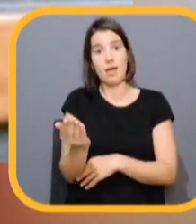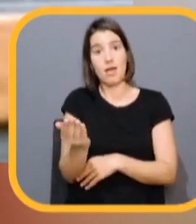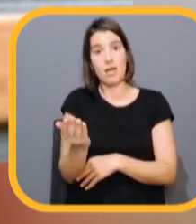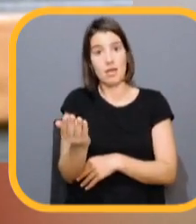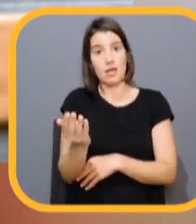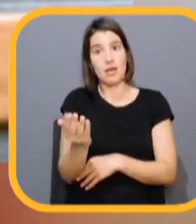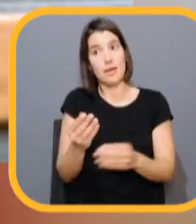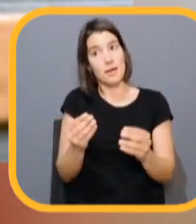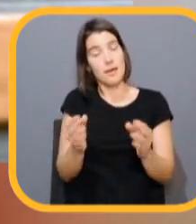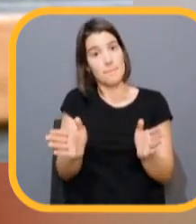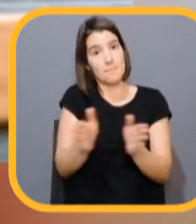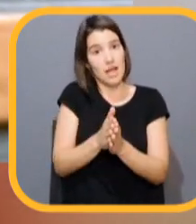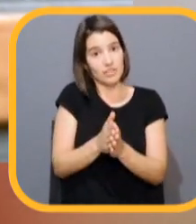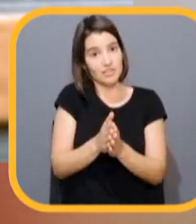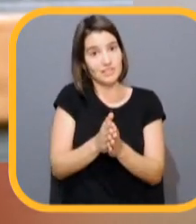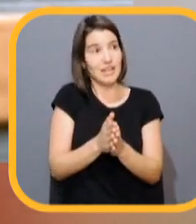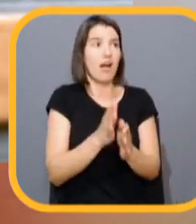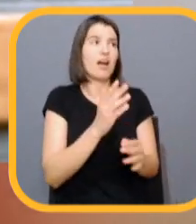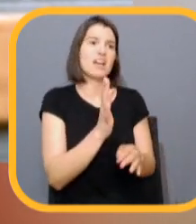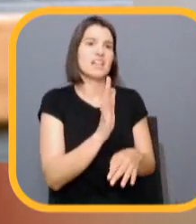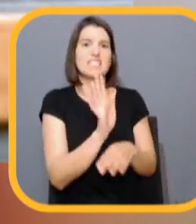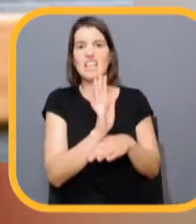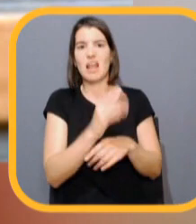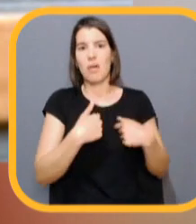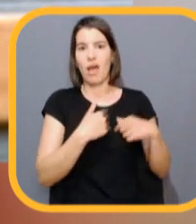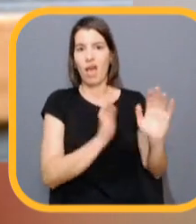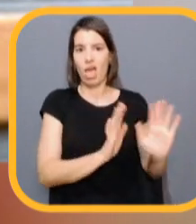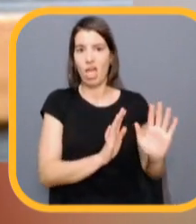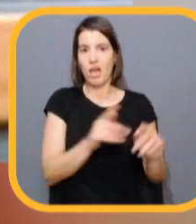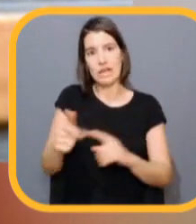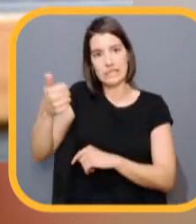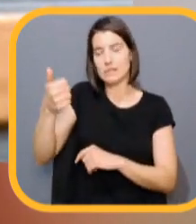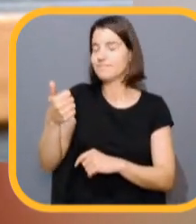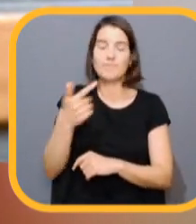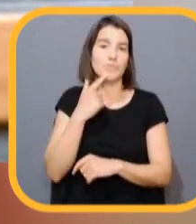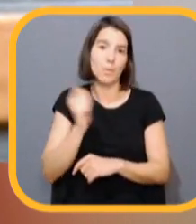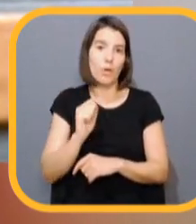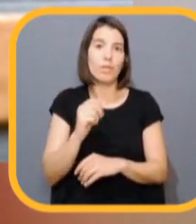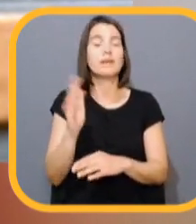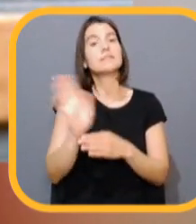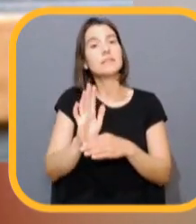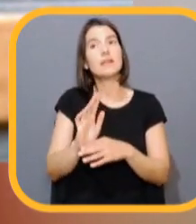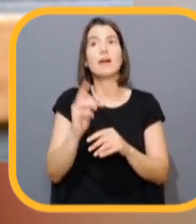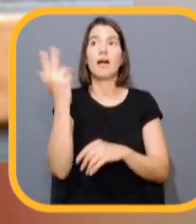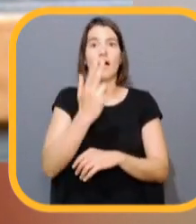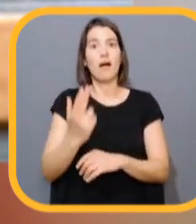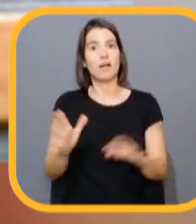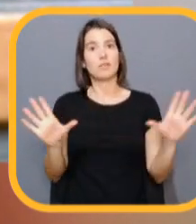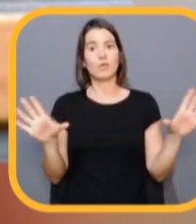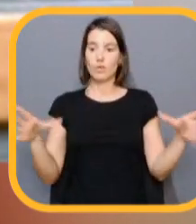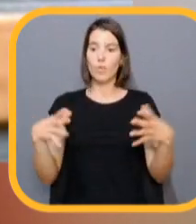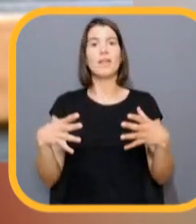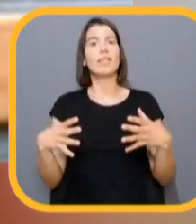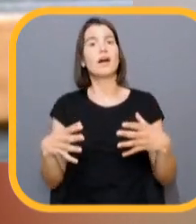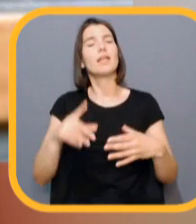nunca ser uma substituição dessa experiência, porque o cinema é uma arte coletiva na sua concepção, mas é também uma